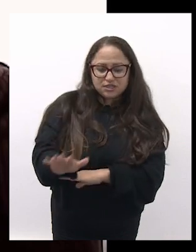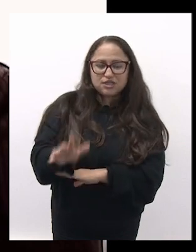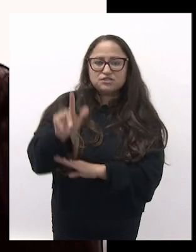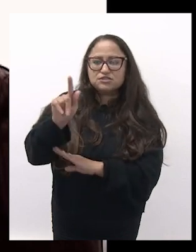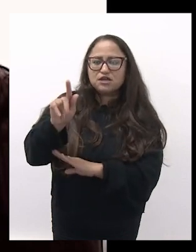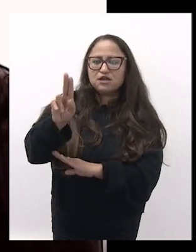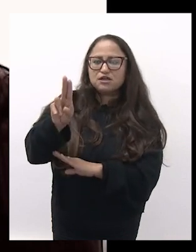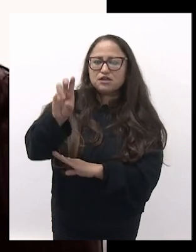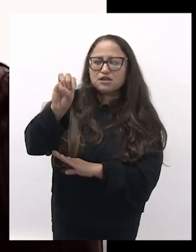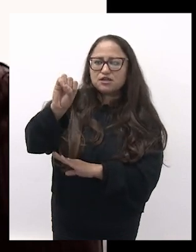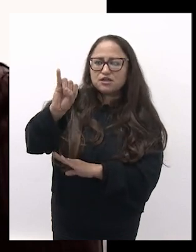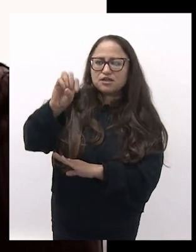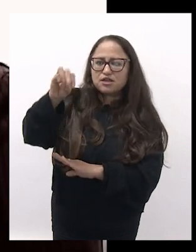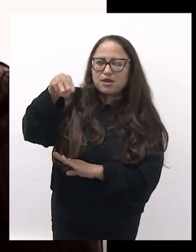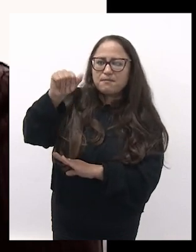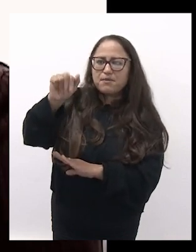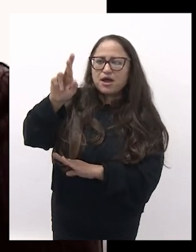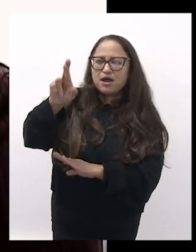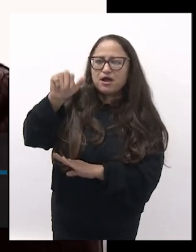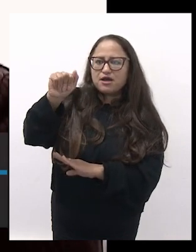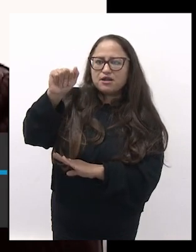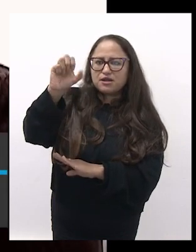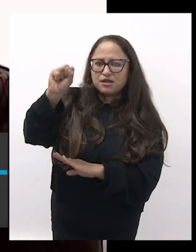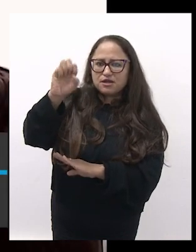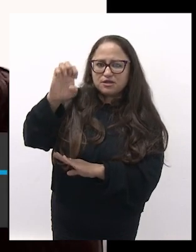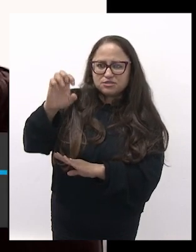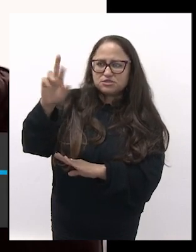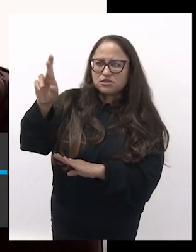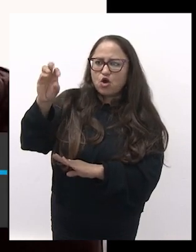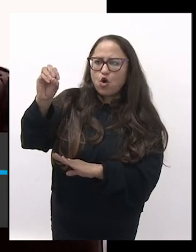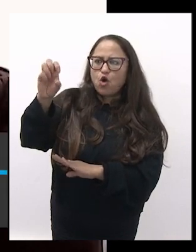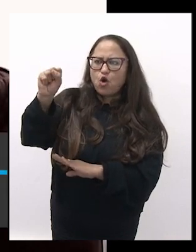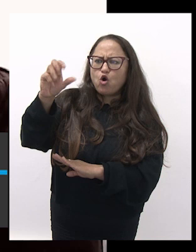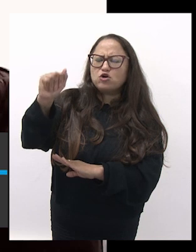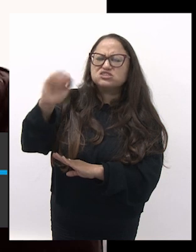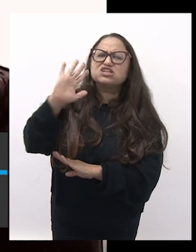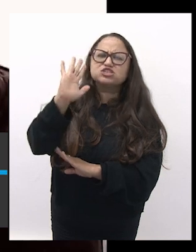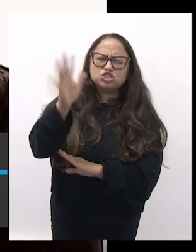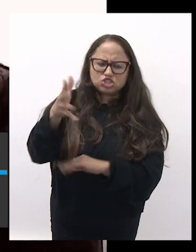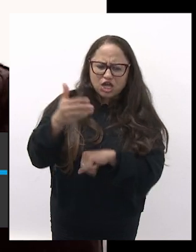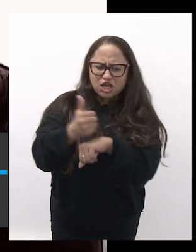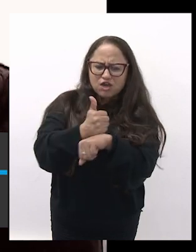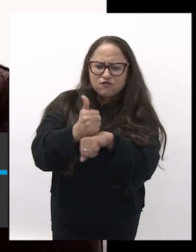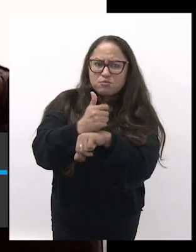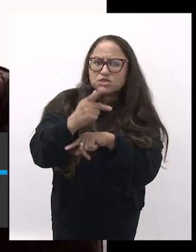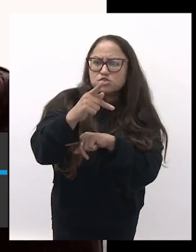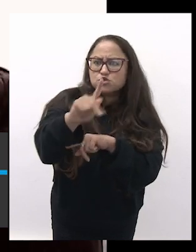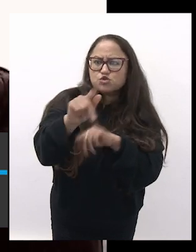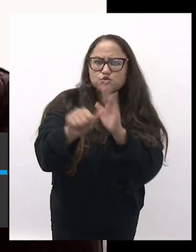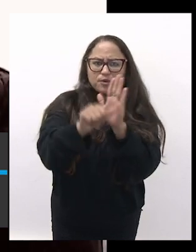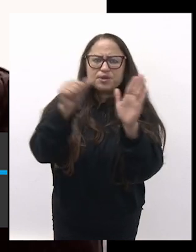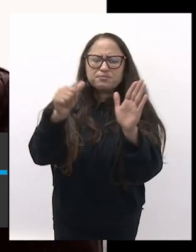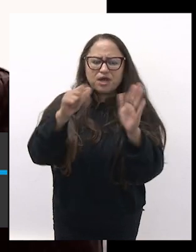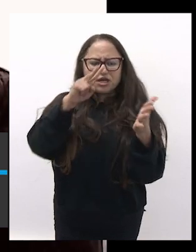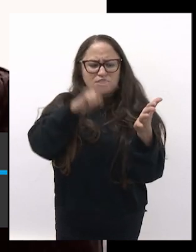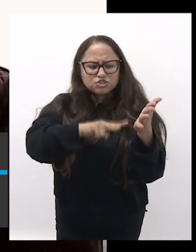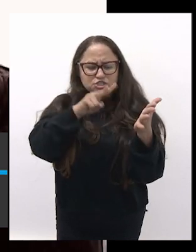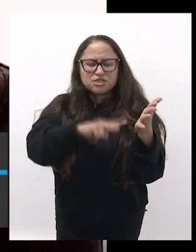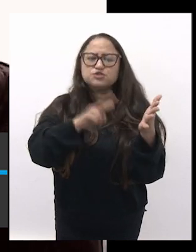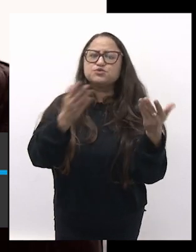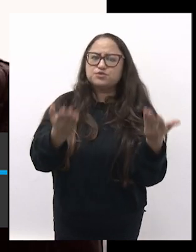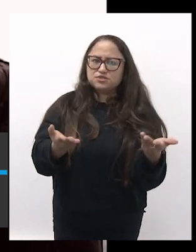Rosa, que foi um autor que impactou bastante na sua formação primária, né, de leitura, digamos